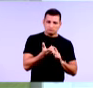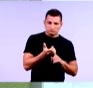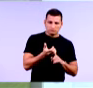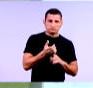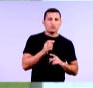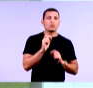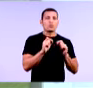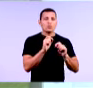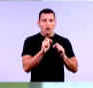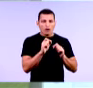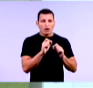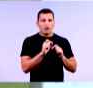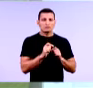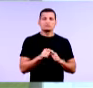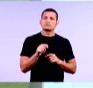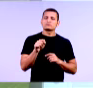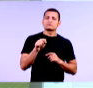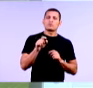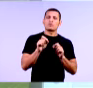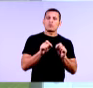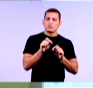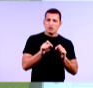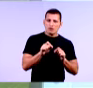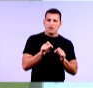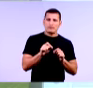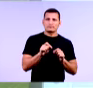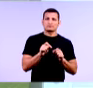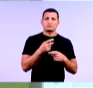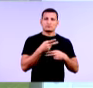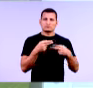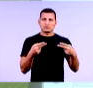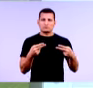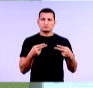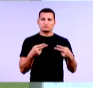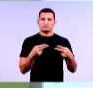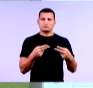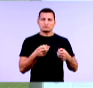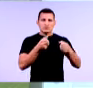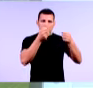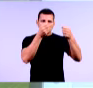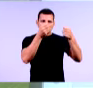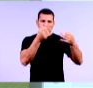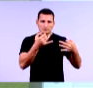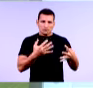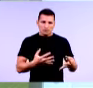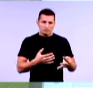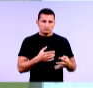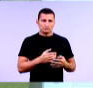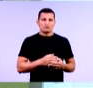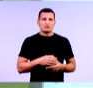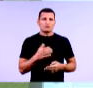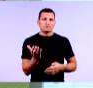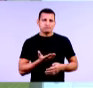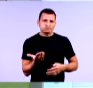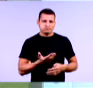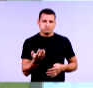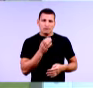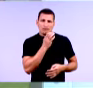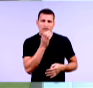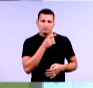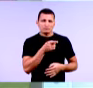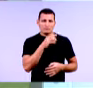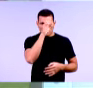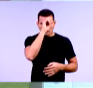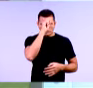desse objeto, né, a propósito desse objeto fazer isso, você está apenas acelerando esse processo de aprendizado dele.